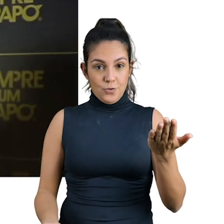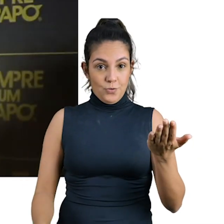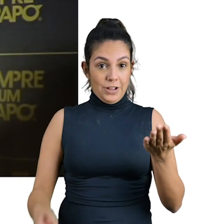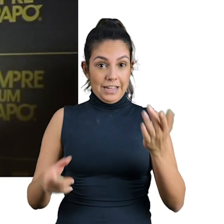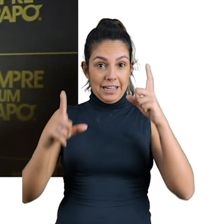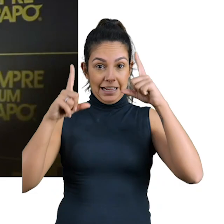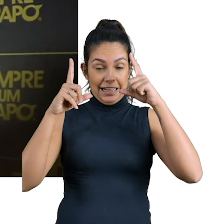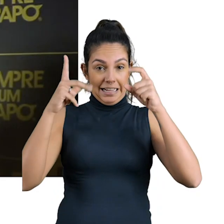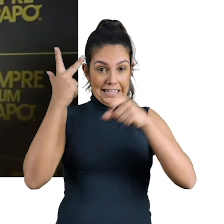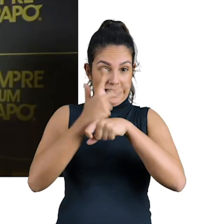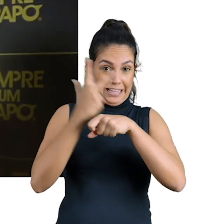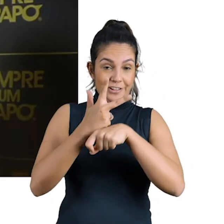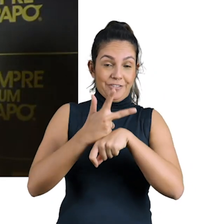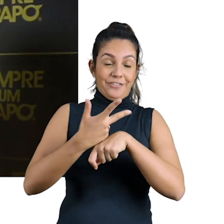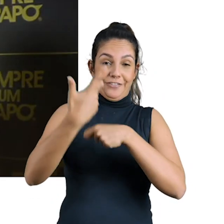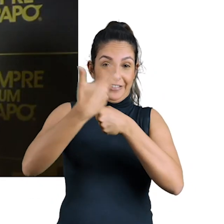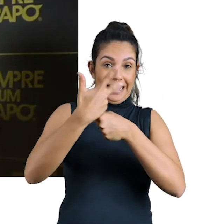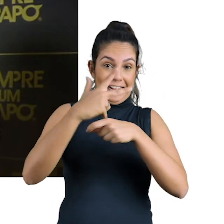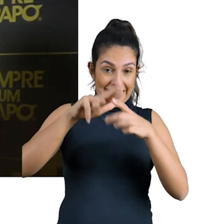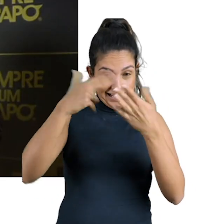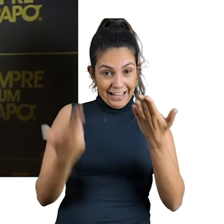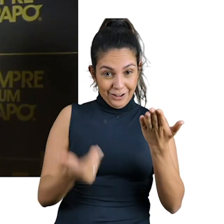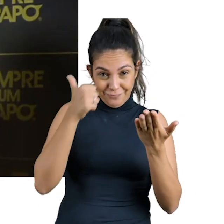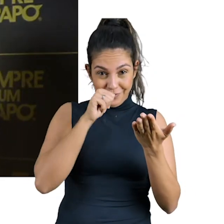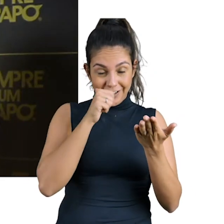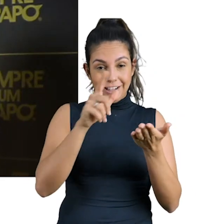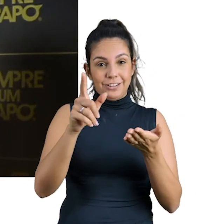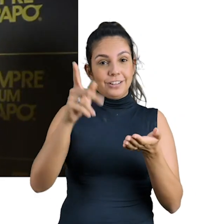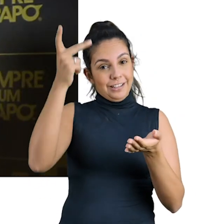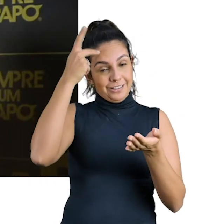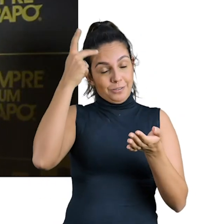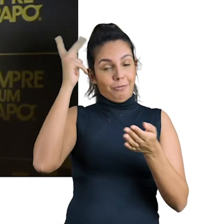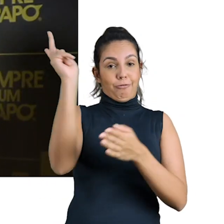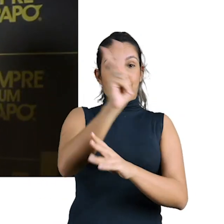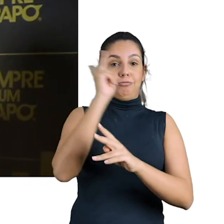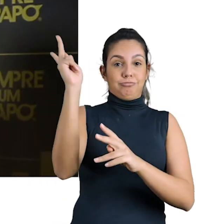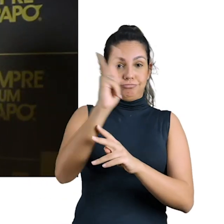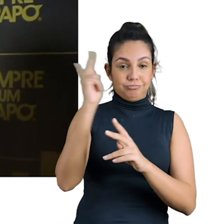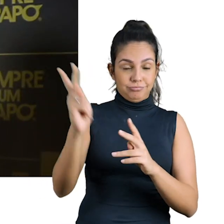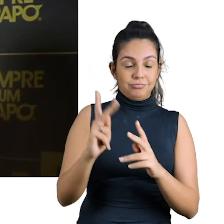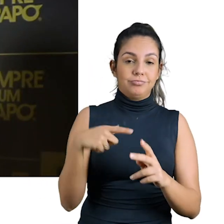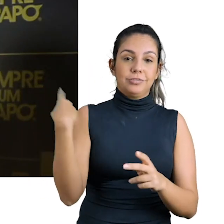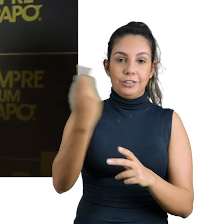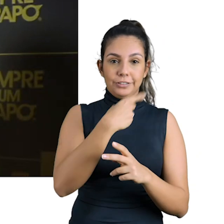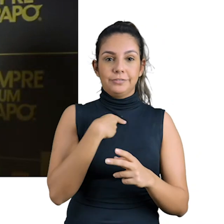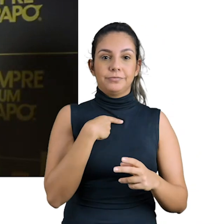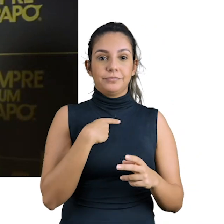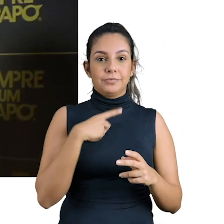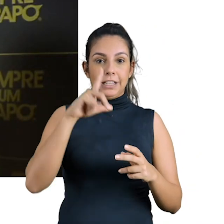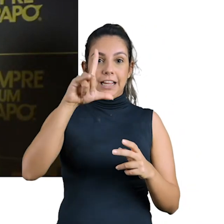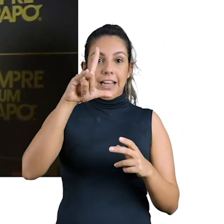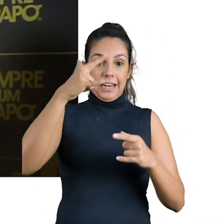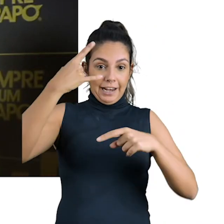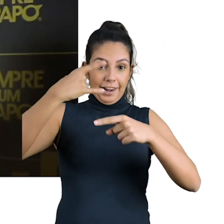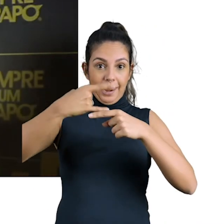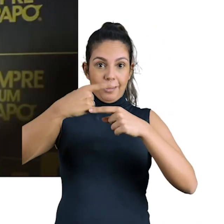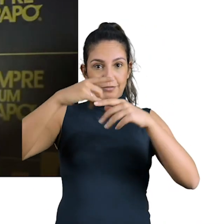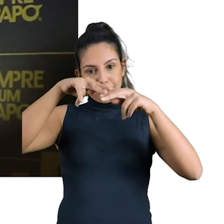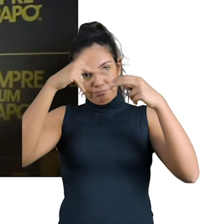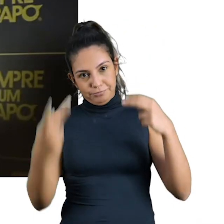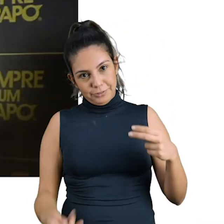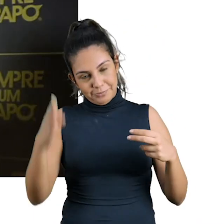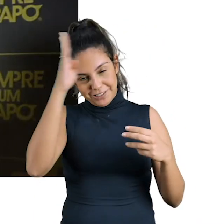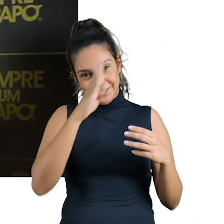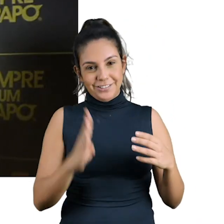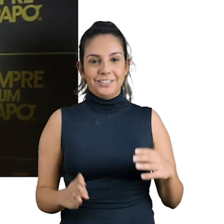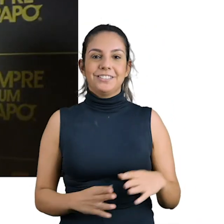Deu uma caidinha aí, gente. O vento, quando venta no interior de São Paulo, a nossa live